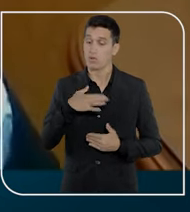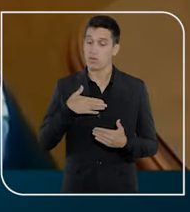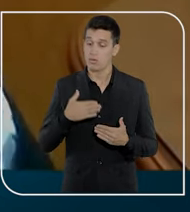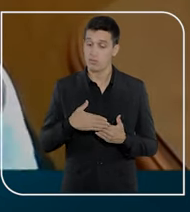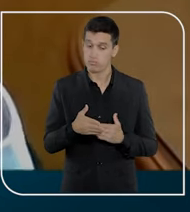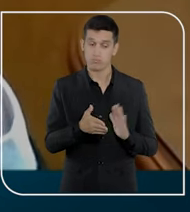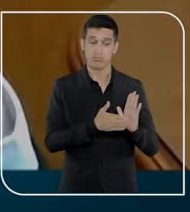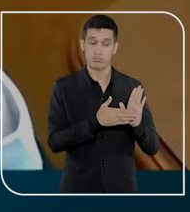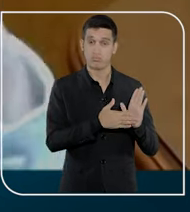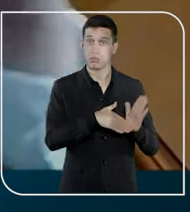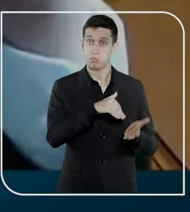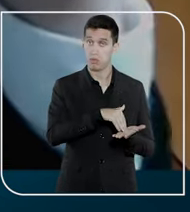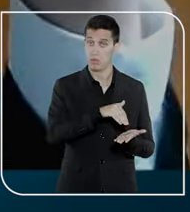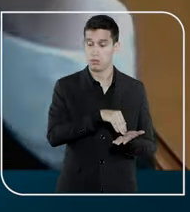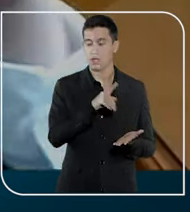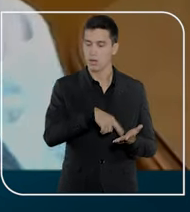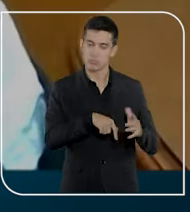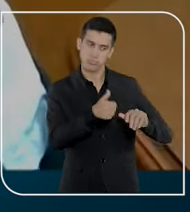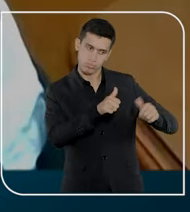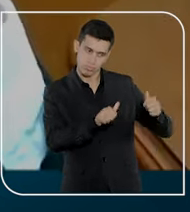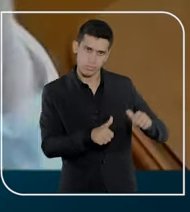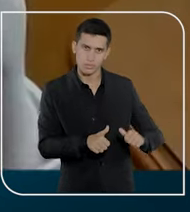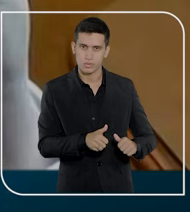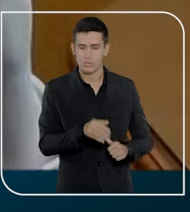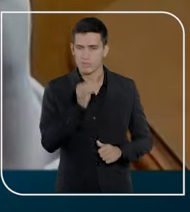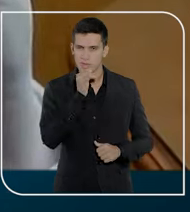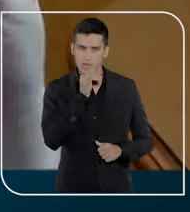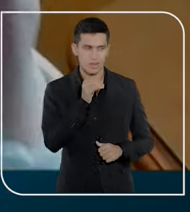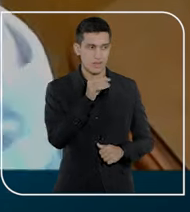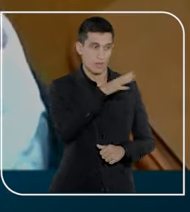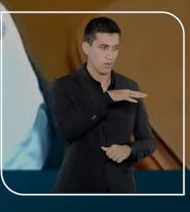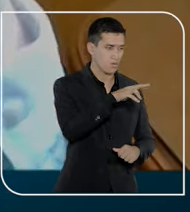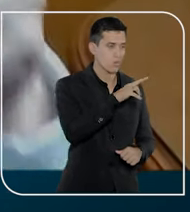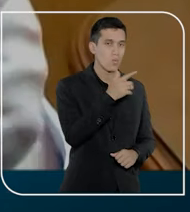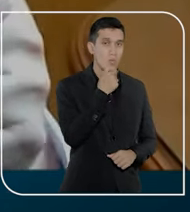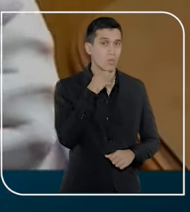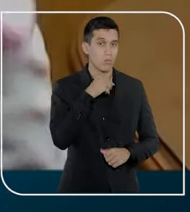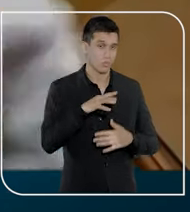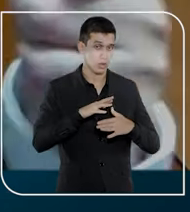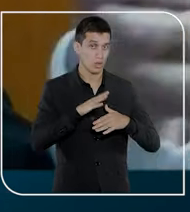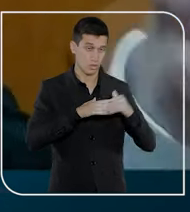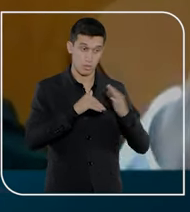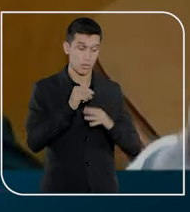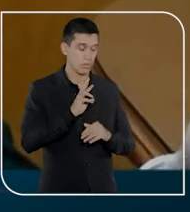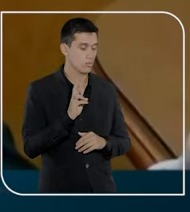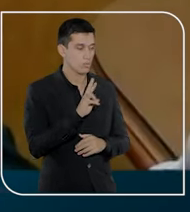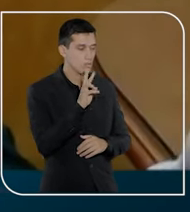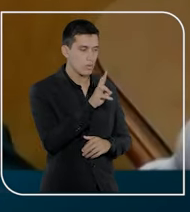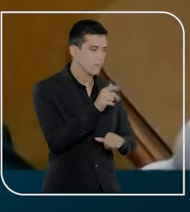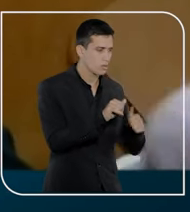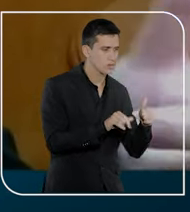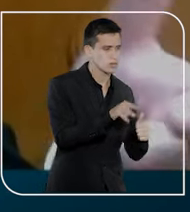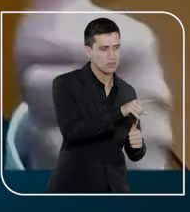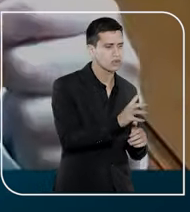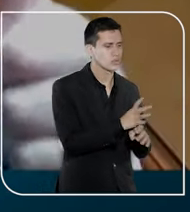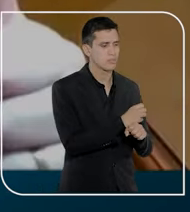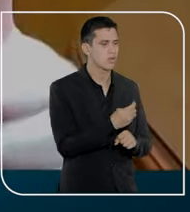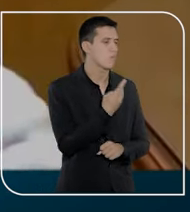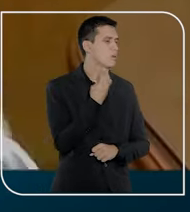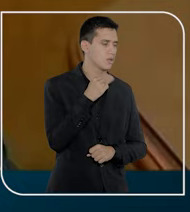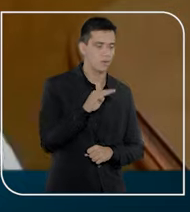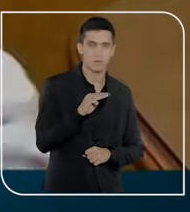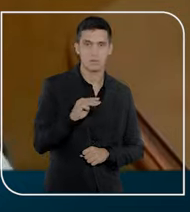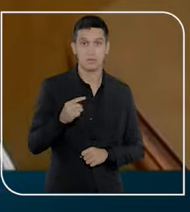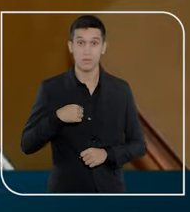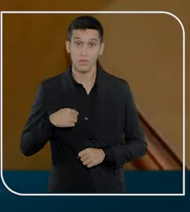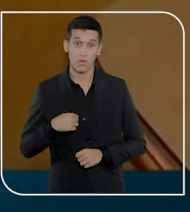é o da avaliação. Então, vamos imaginar, avaliou por 1 milhão. Eu ofereço a adjudicação pelo valor da avaliação. Aí